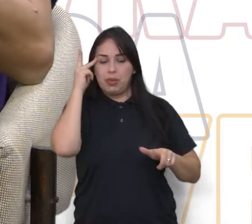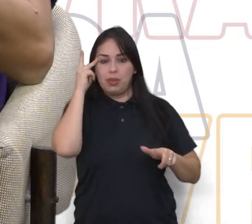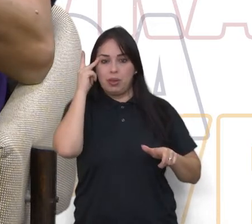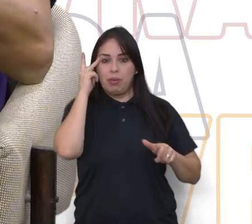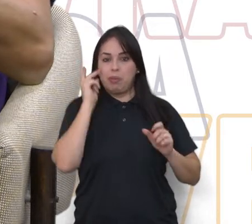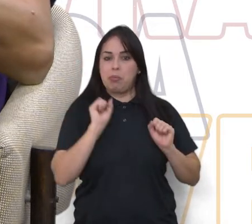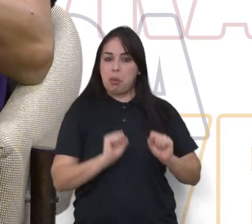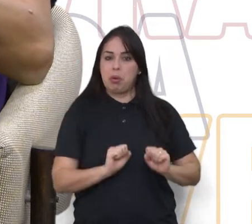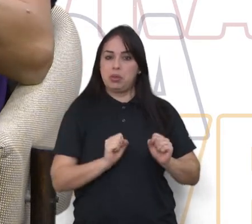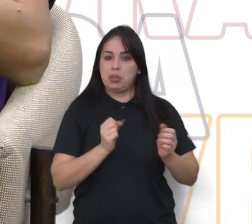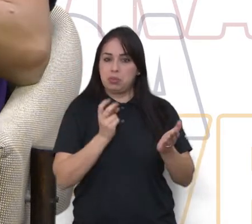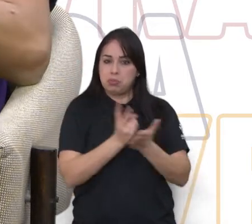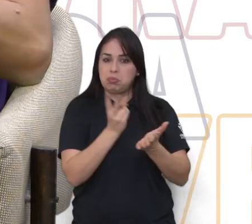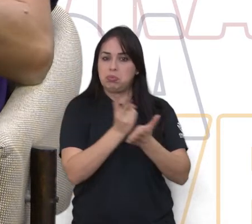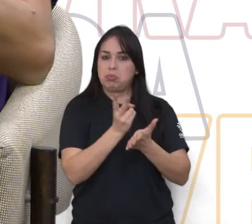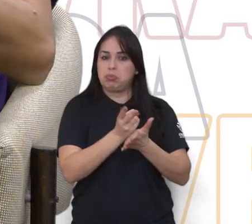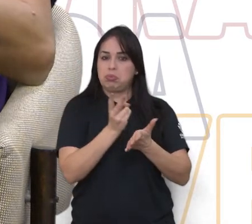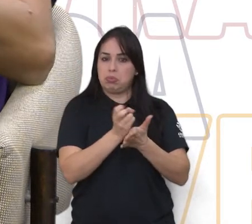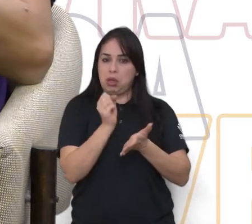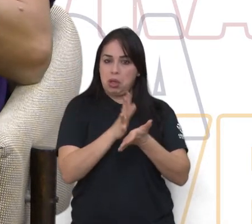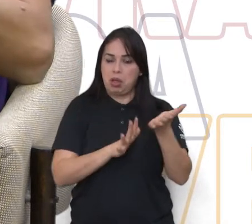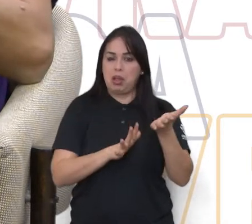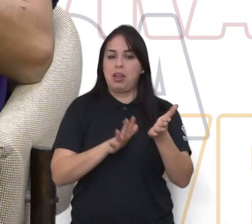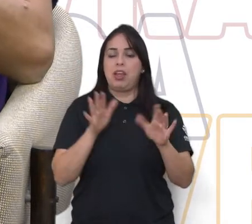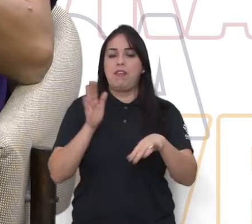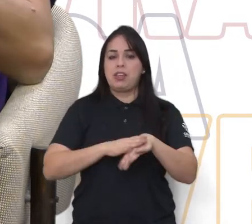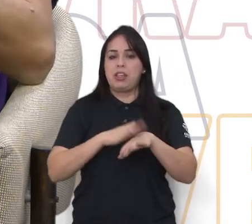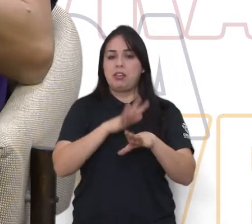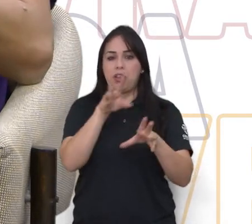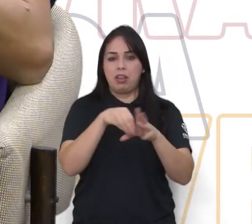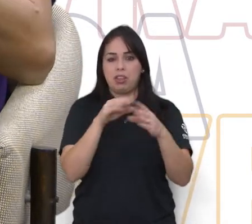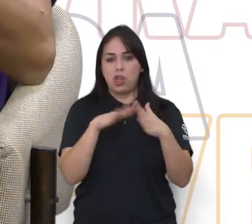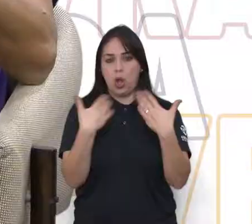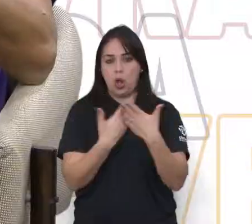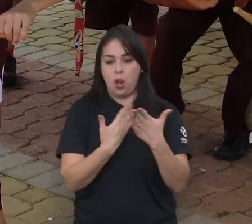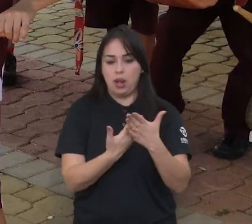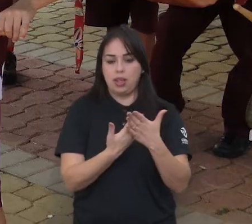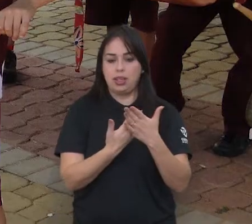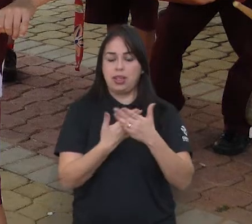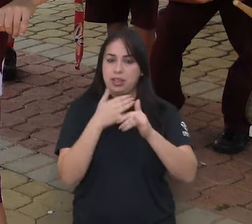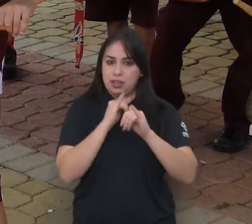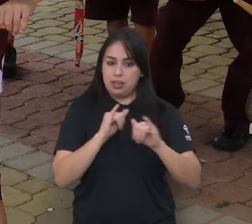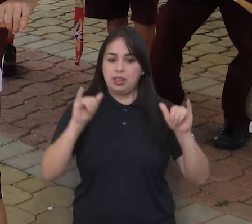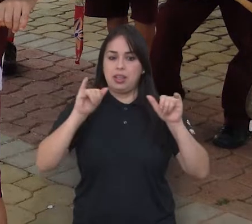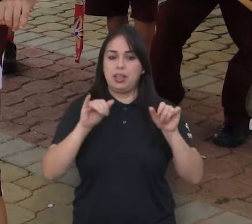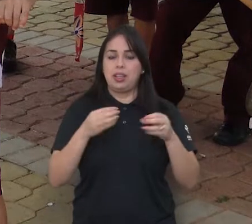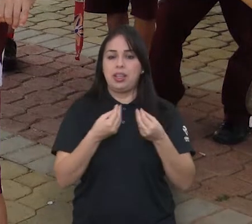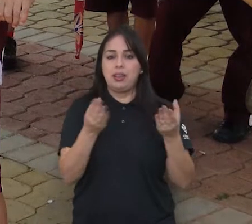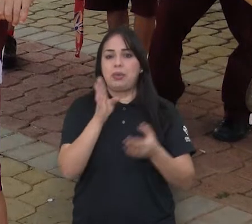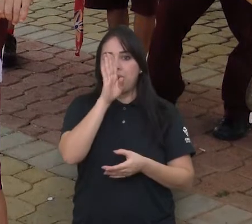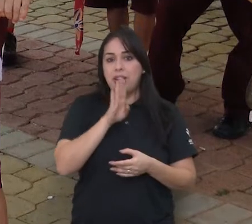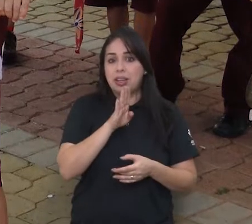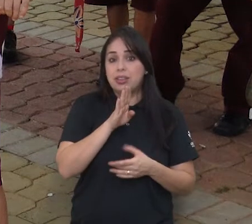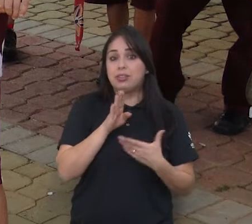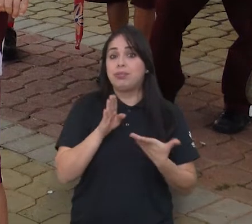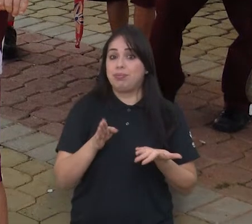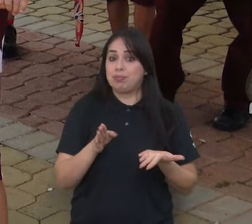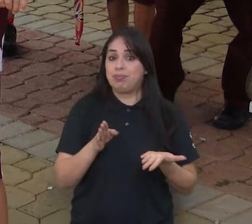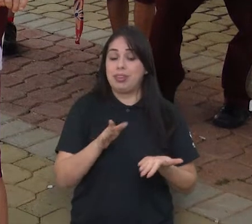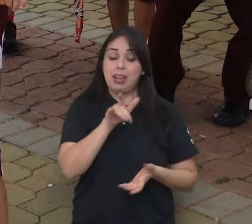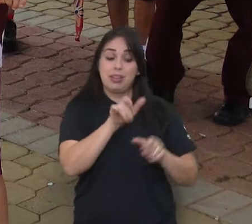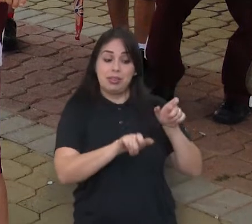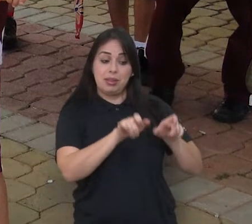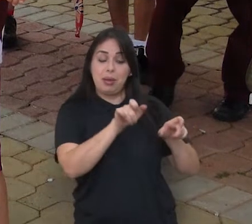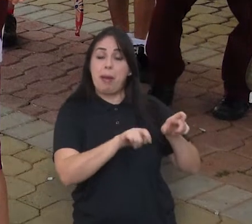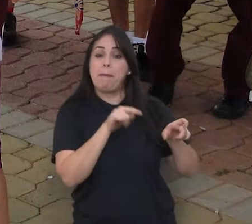dar continuidade às atividades, aplicando em escolas e levando de forma mais ampla e até gratuita para as comunidades,